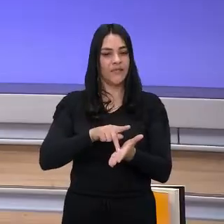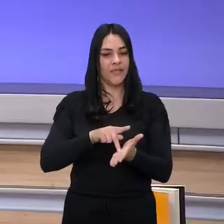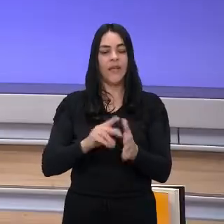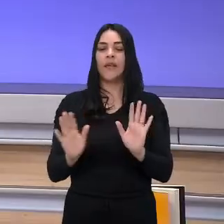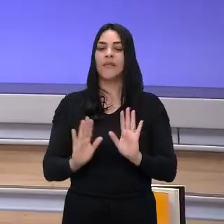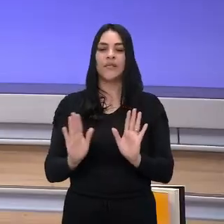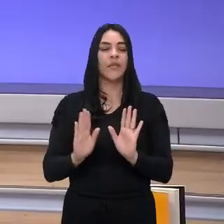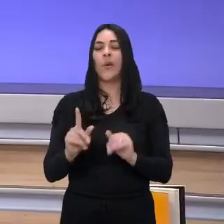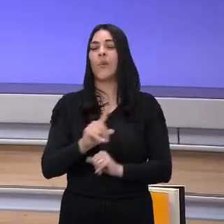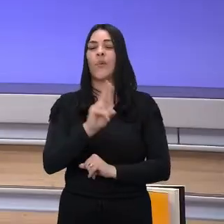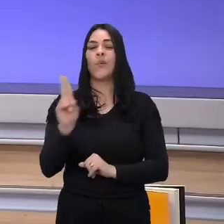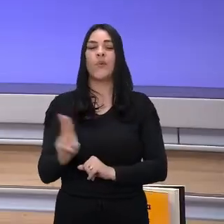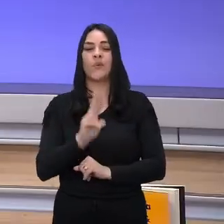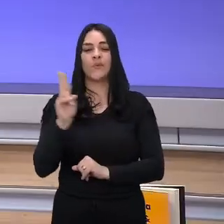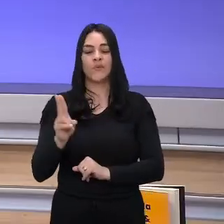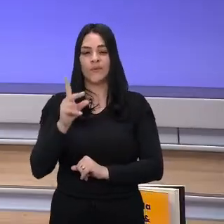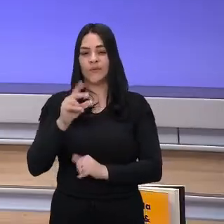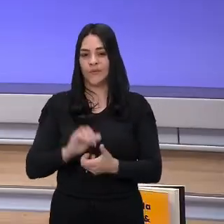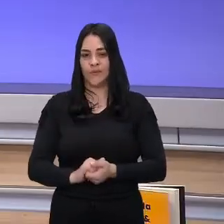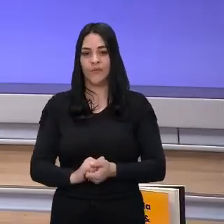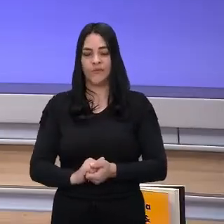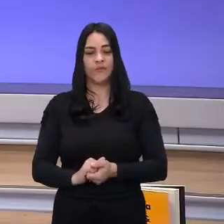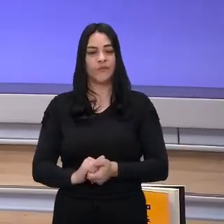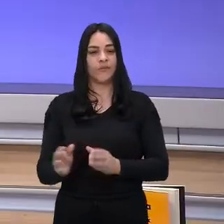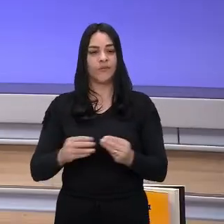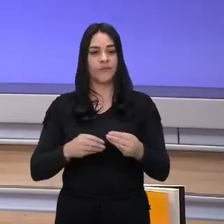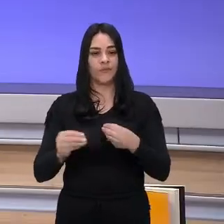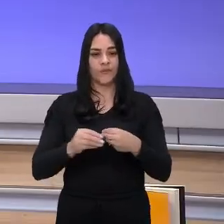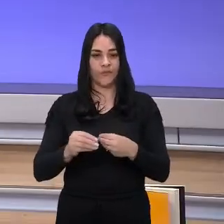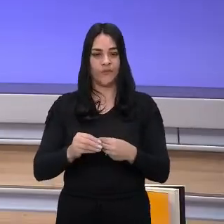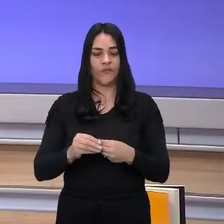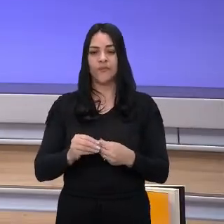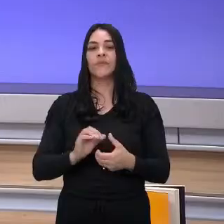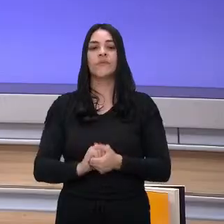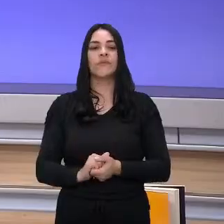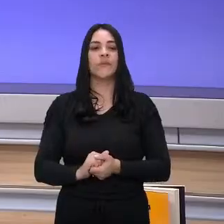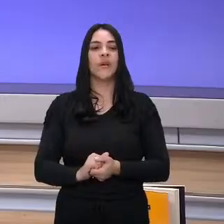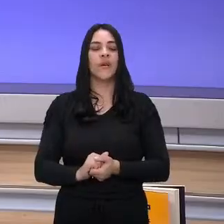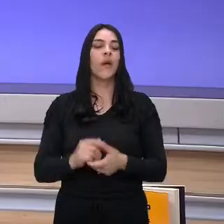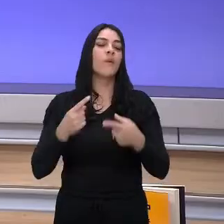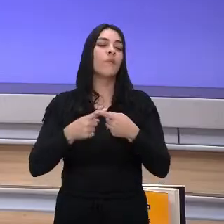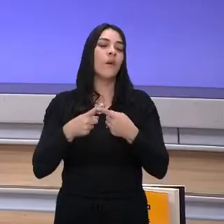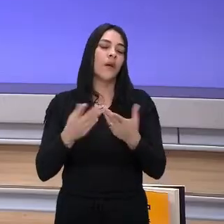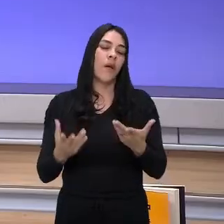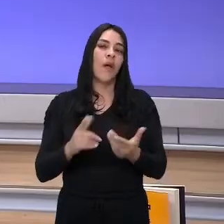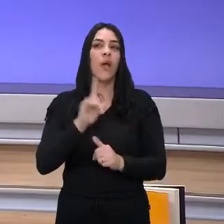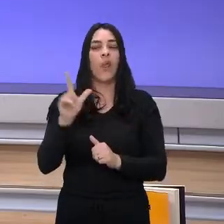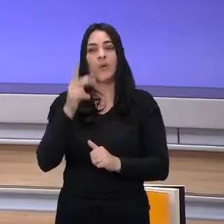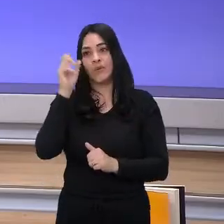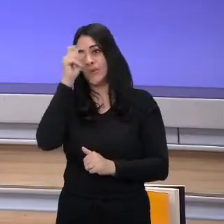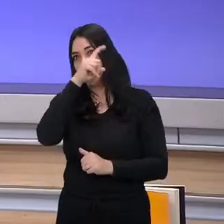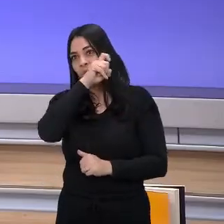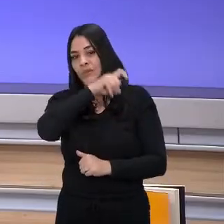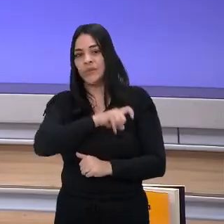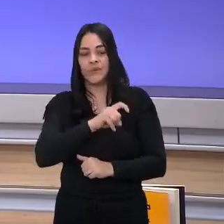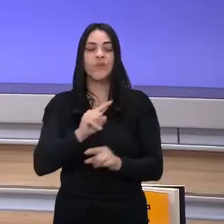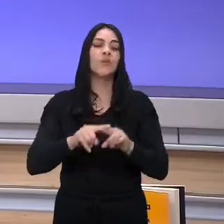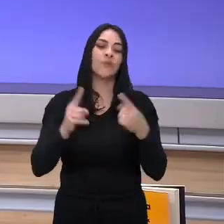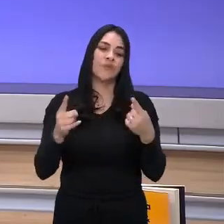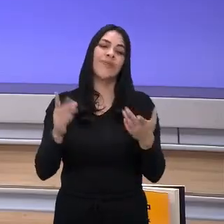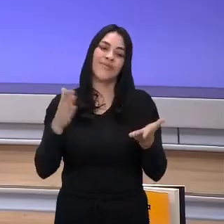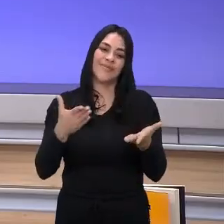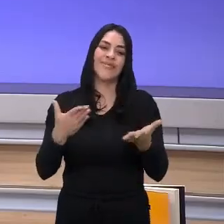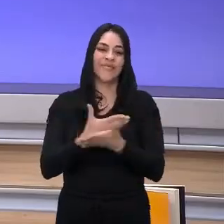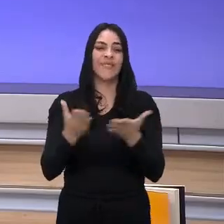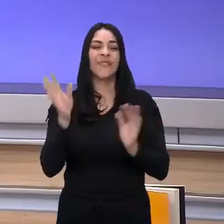não utilizar o descartável e não gerar o resíduo, se possível. Lógico que é bem difícil, mas é isso,